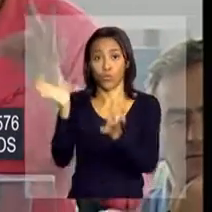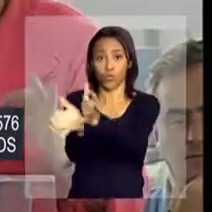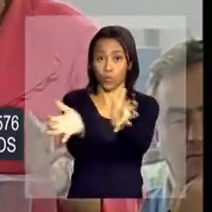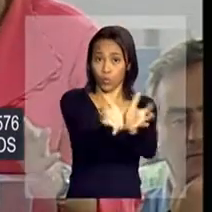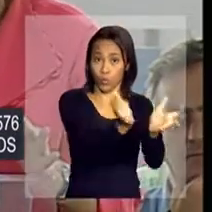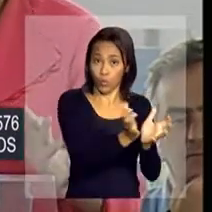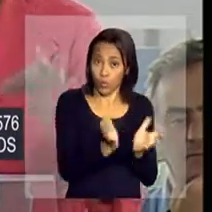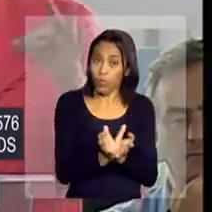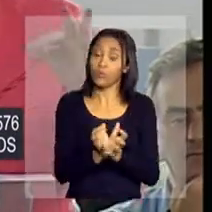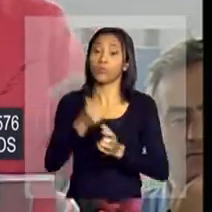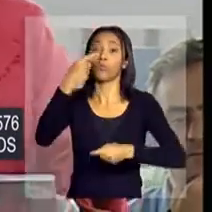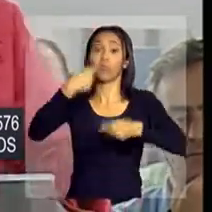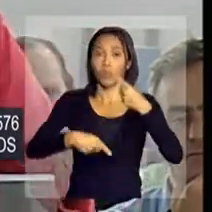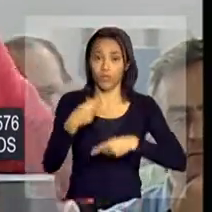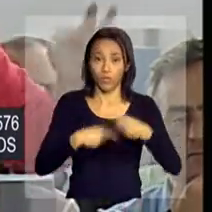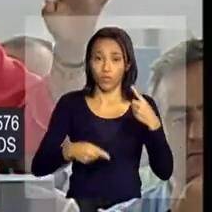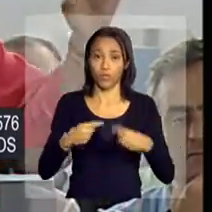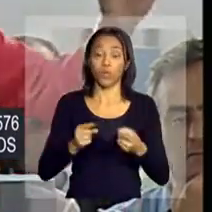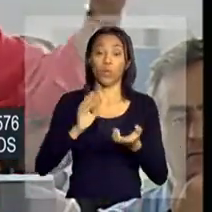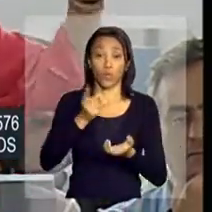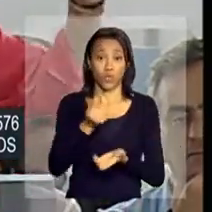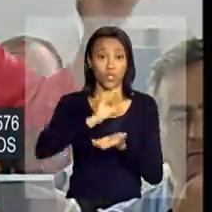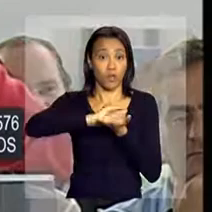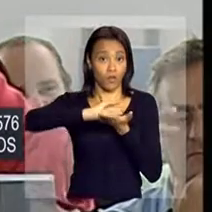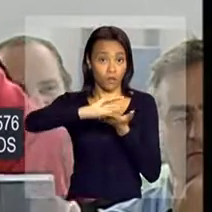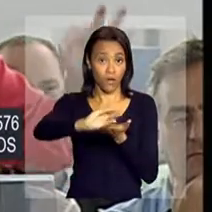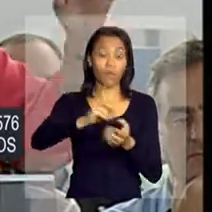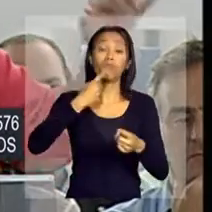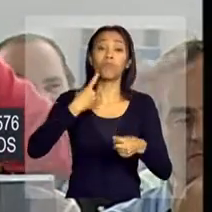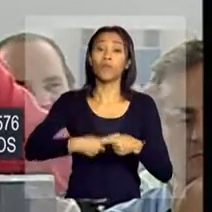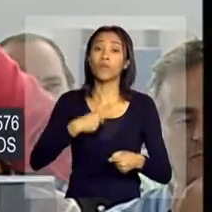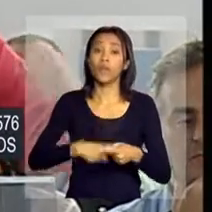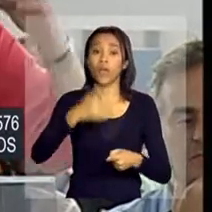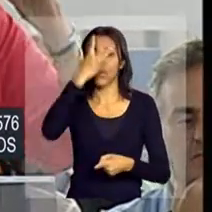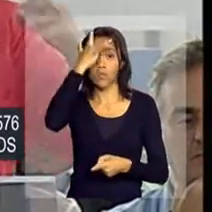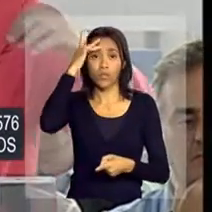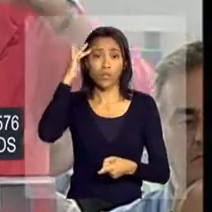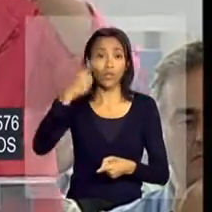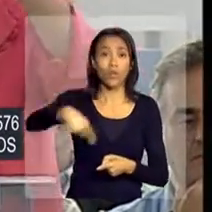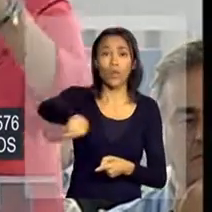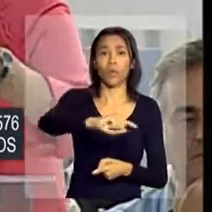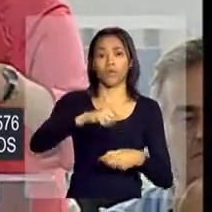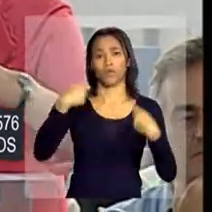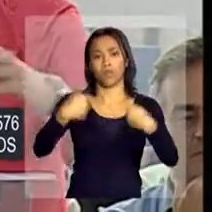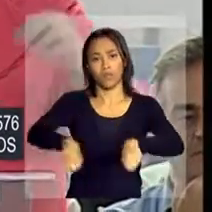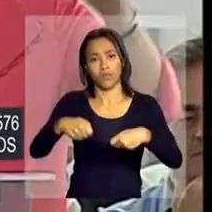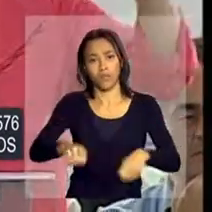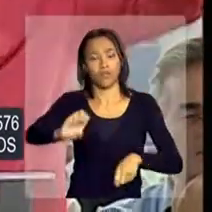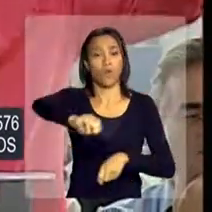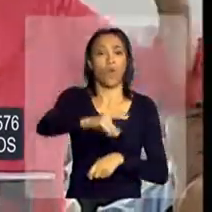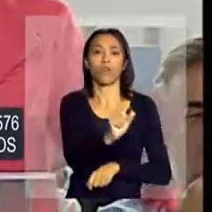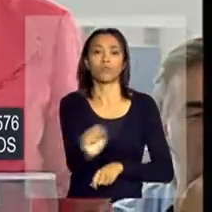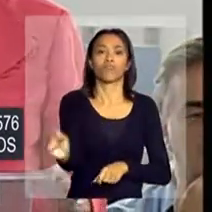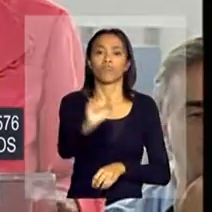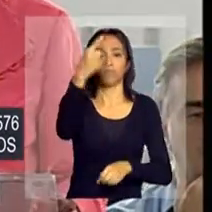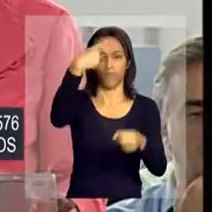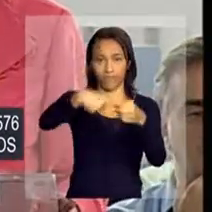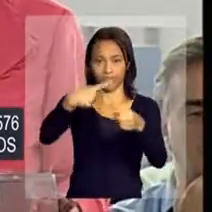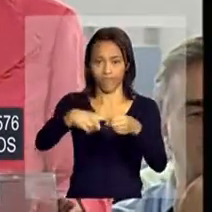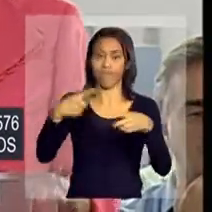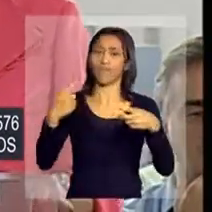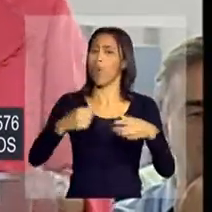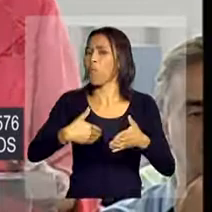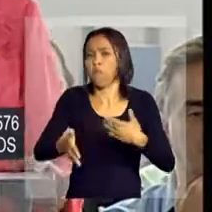Os recursos são dados porque as pessoas precisam, ou os municípios, ou quem quer que